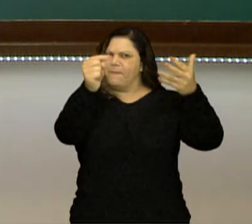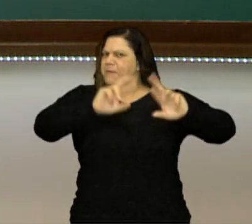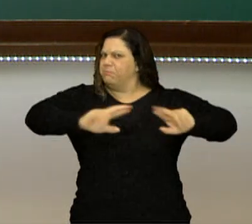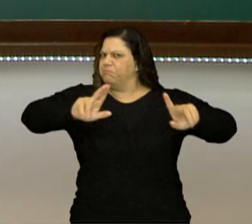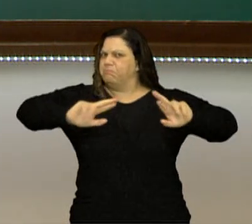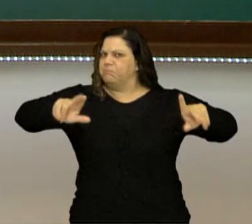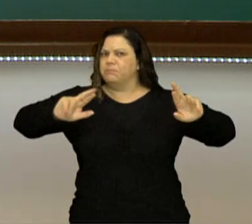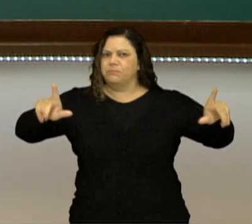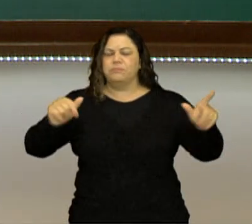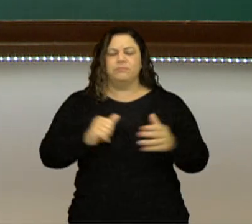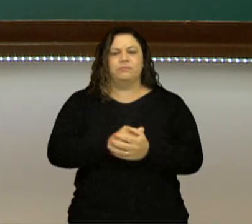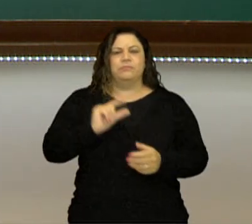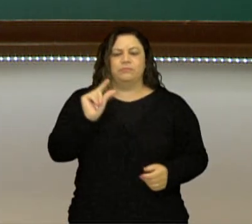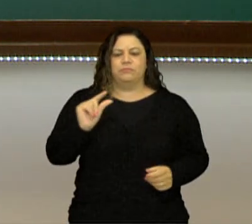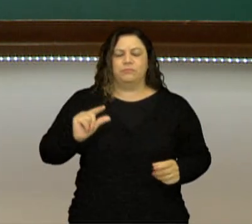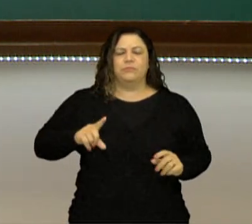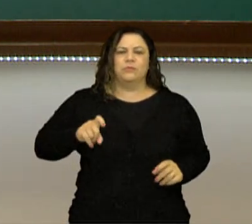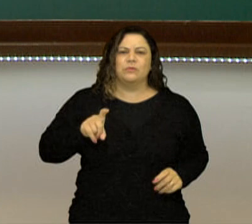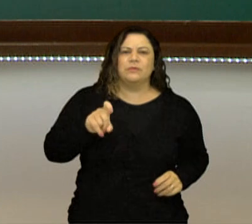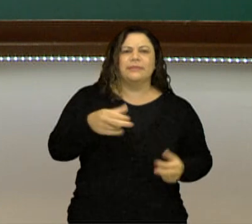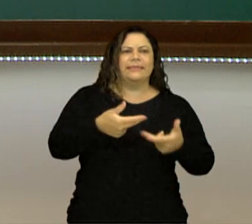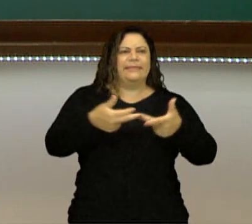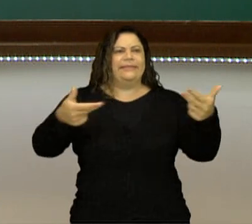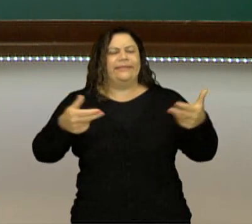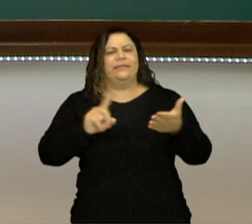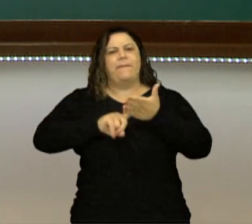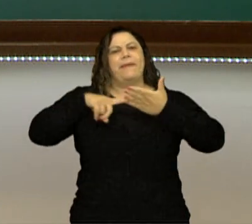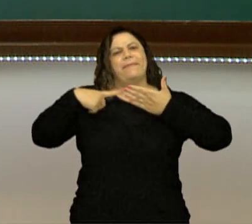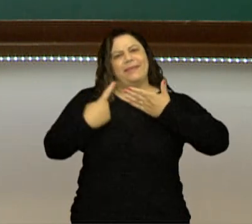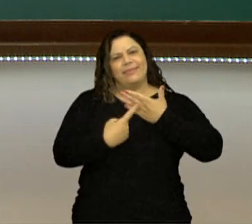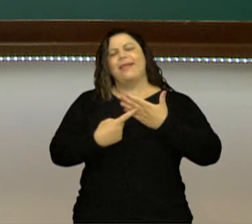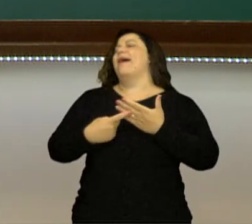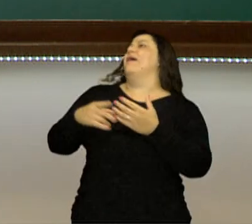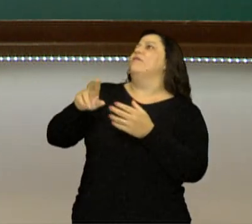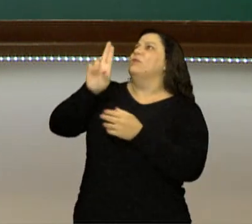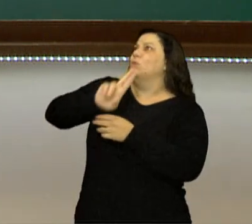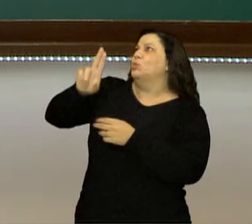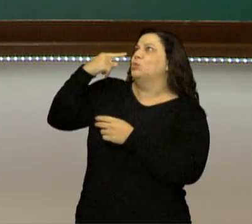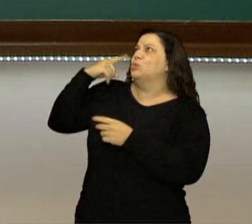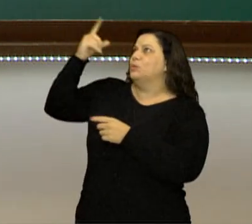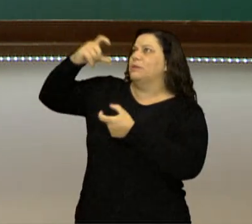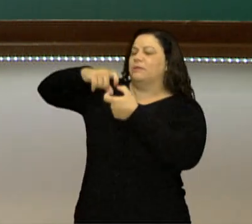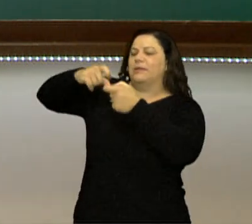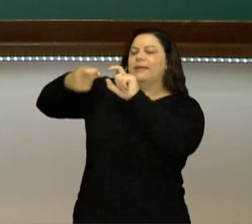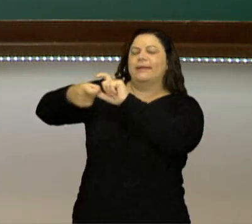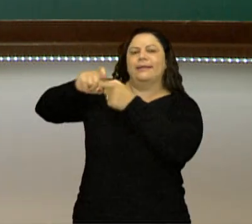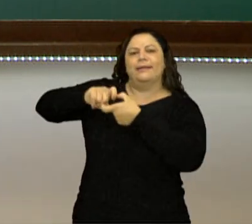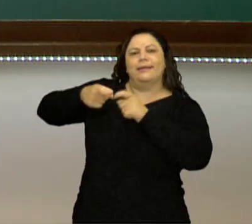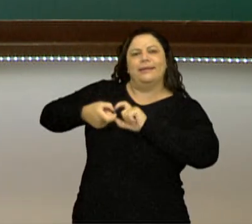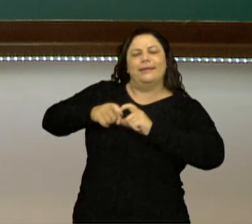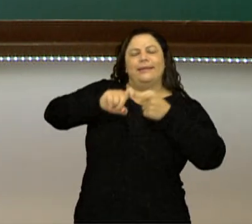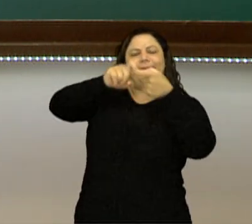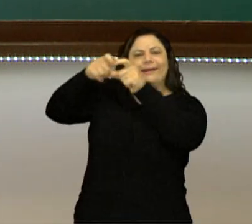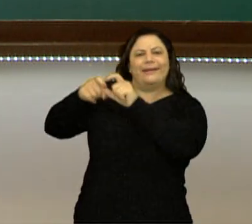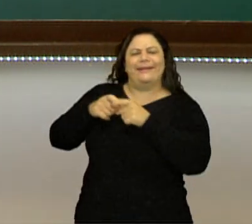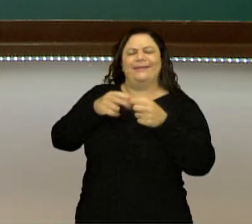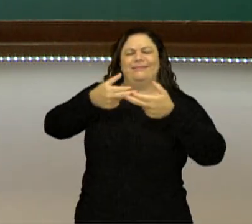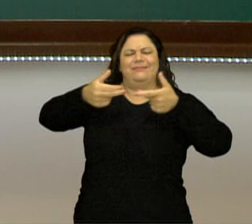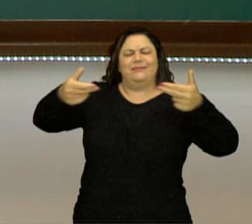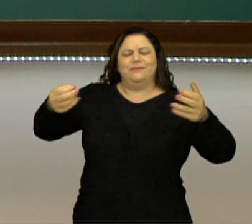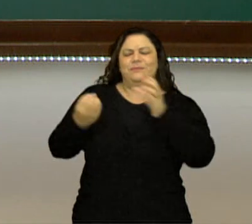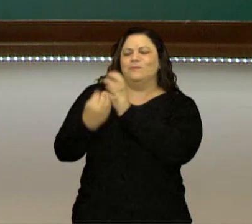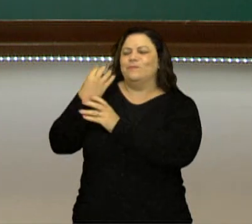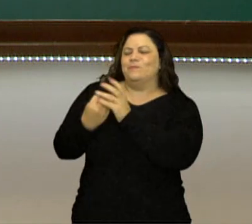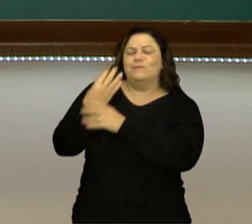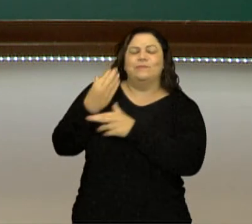organismos? Então, aqui fazendo uma metáfora, né, ali, utilizando o Lego, né, para construir diversas coisas com as mesmas peças, né? Como a gente